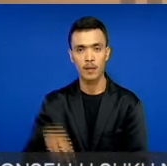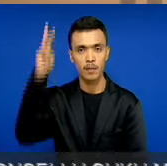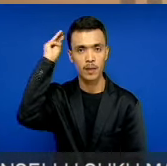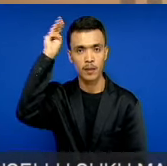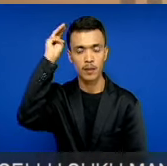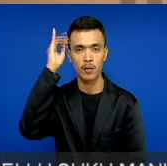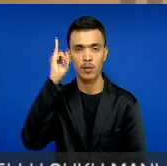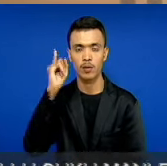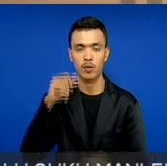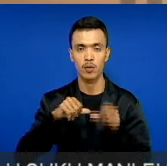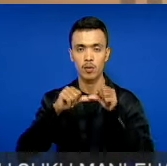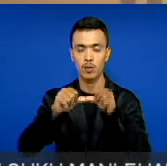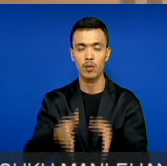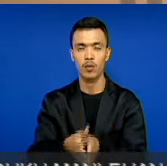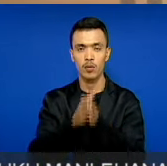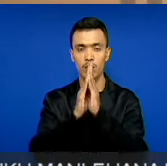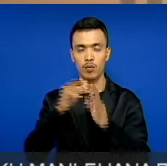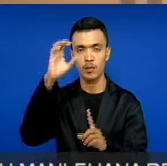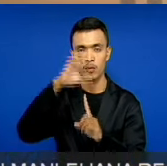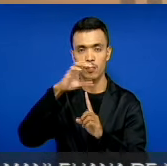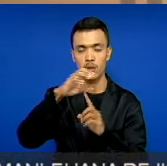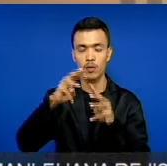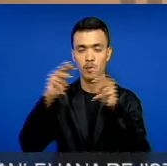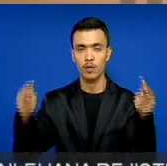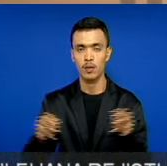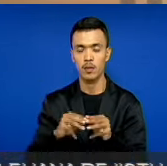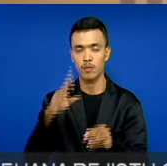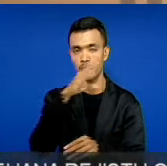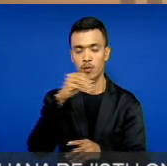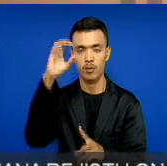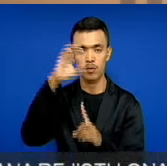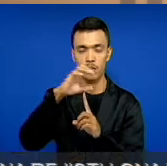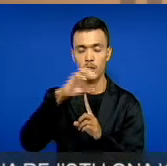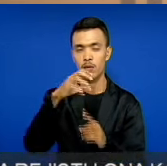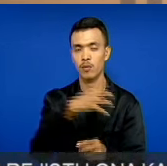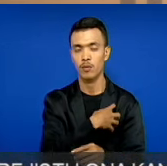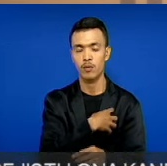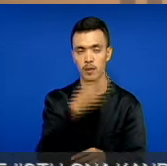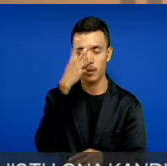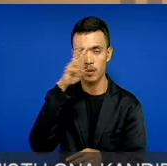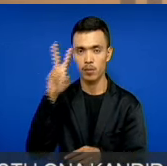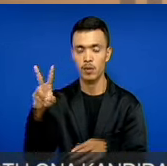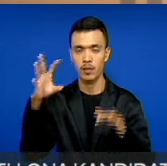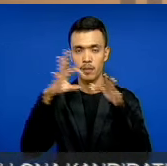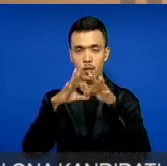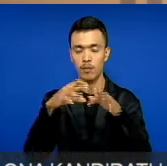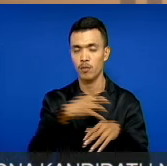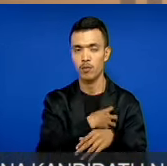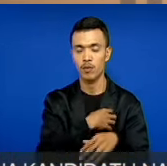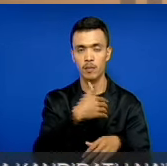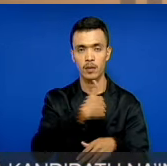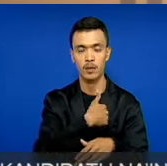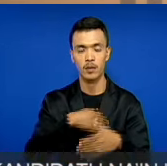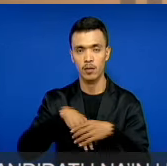Ministério Interior continua apela ba comando município no comando unidade atu identifica membro polícia nebe cidadão que